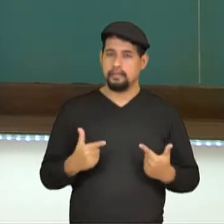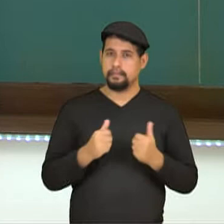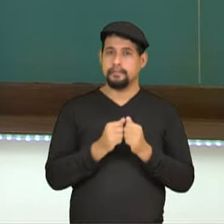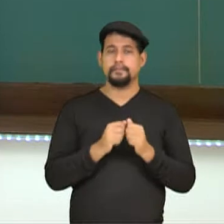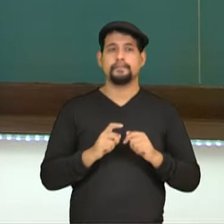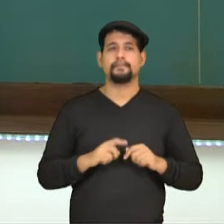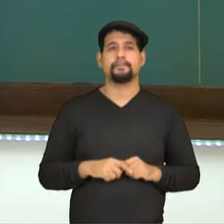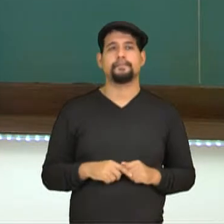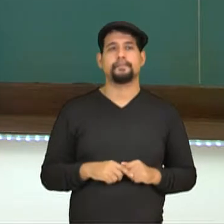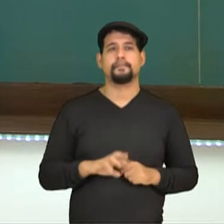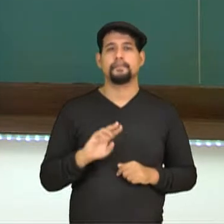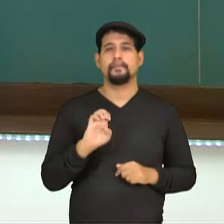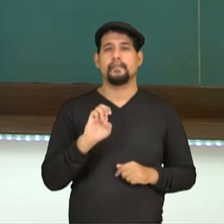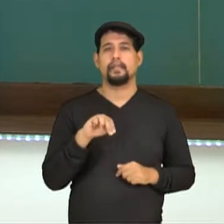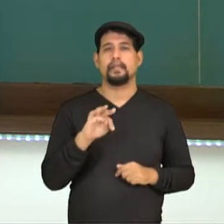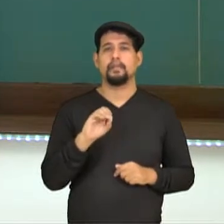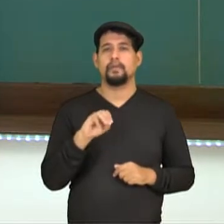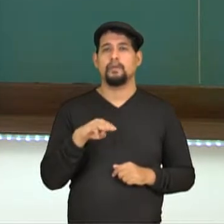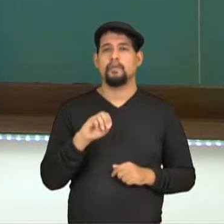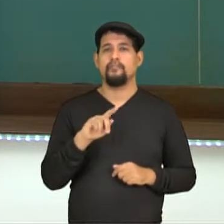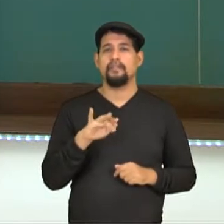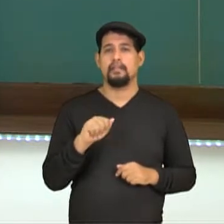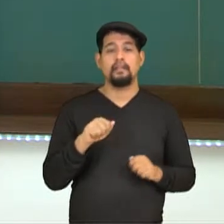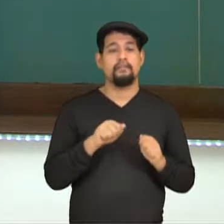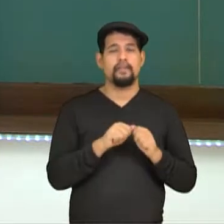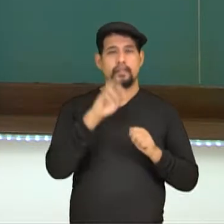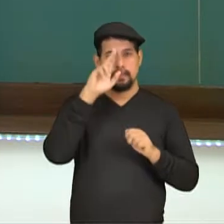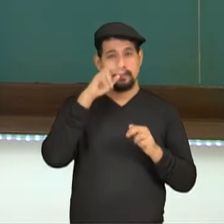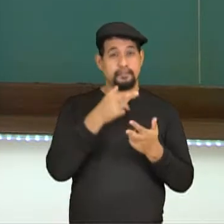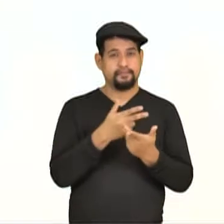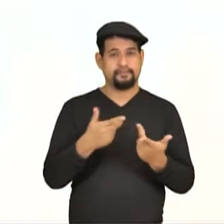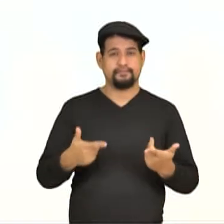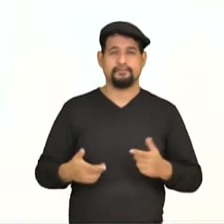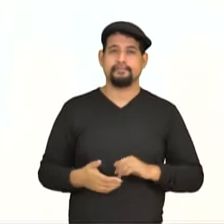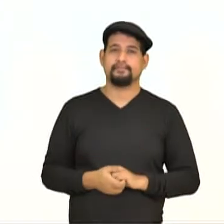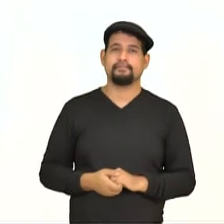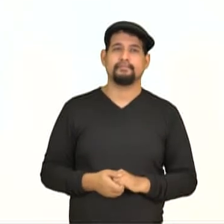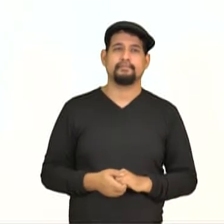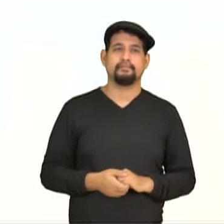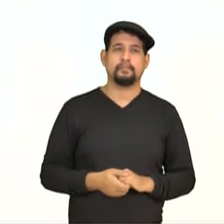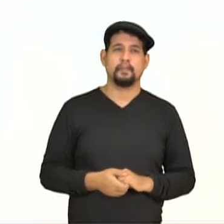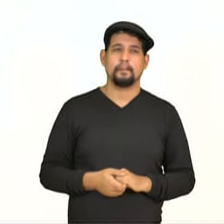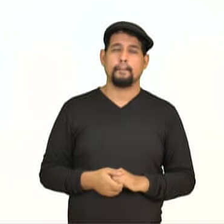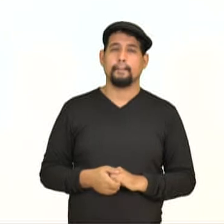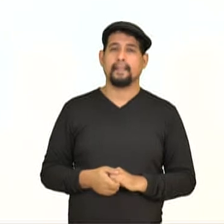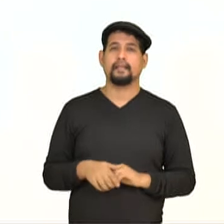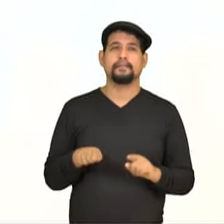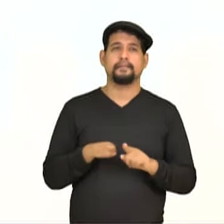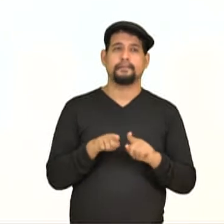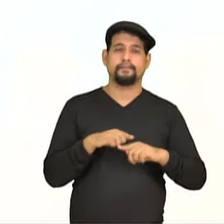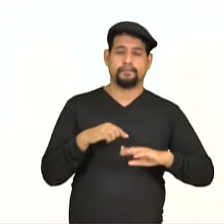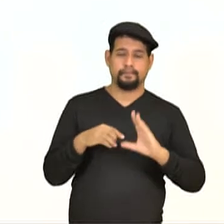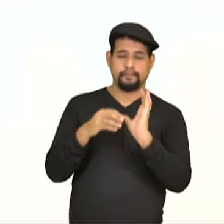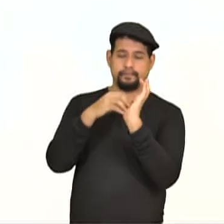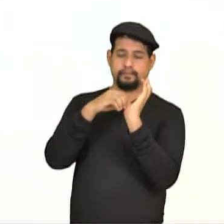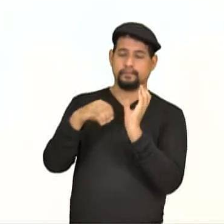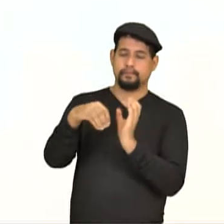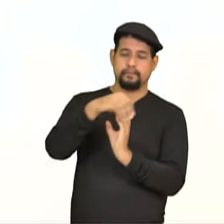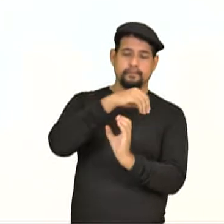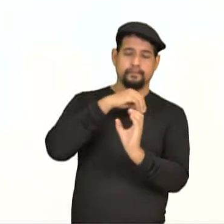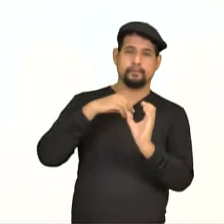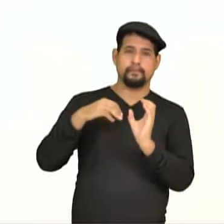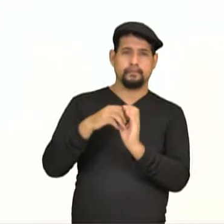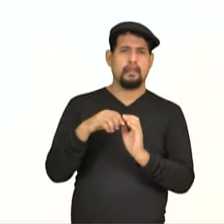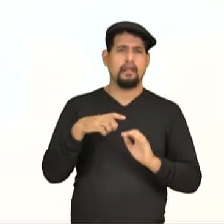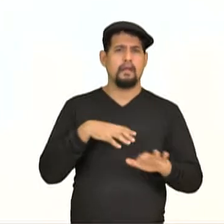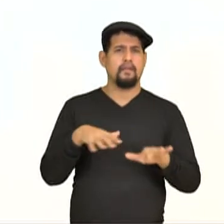A entomofilia, ocasionada pelos insetos. A dispersão de sementes, ela é o movimento